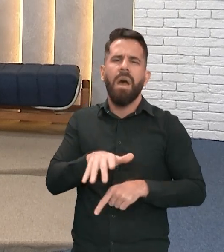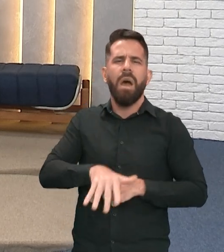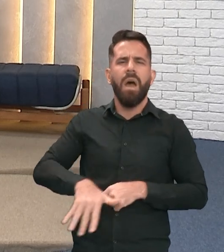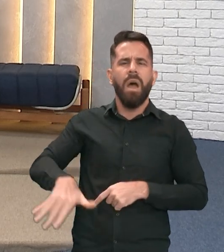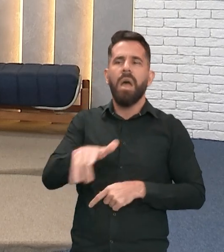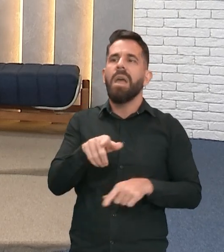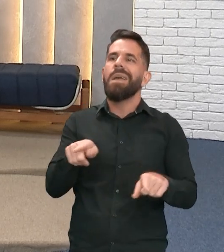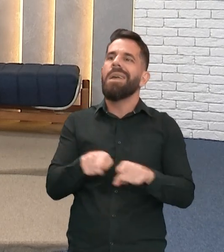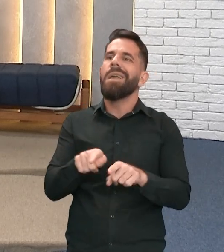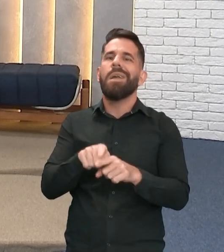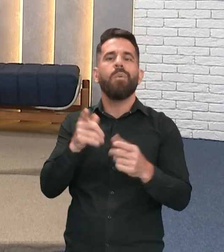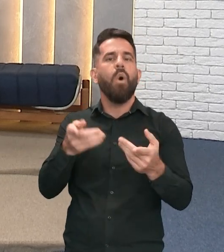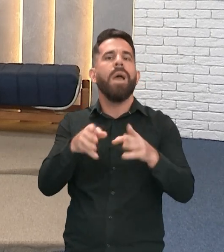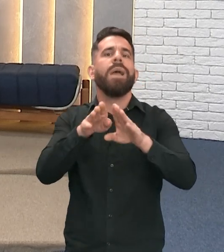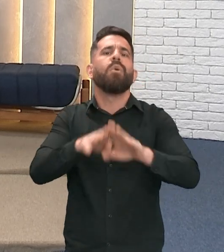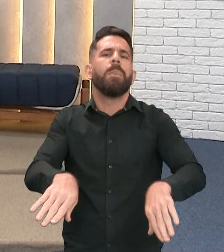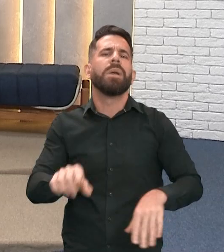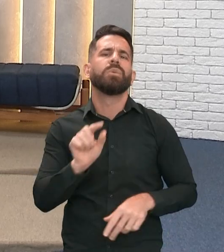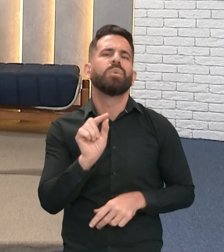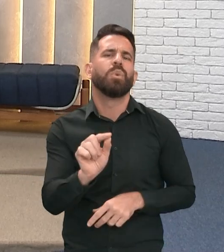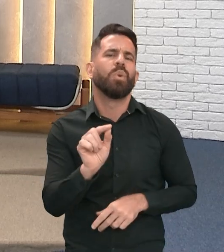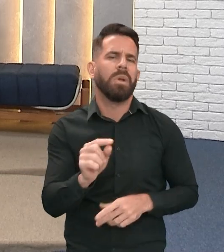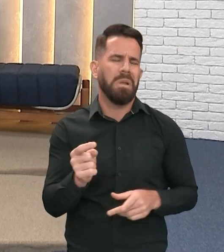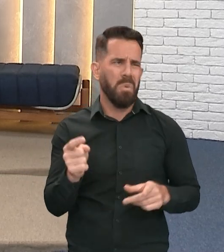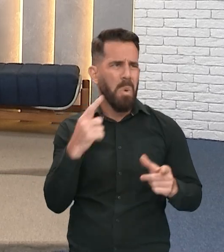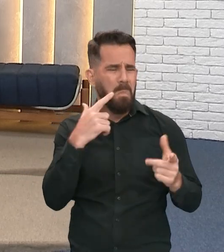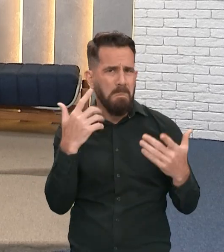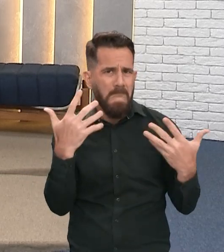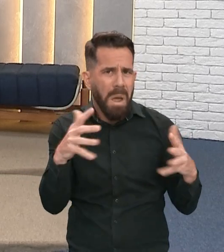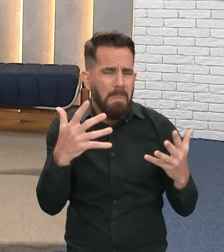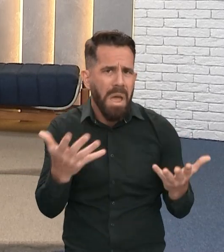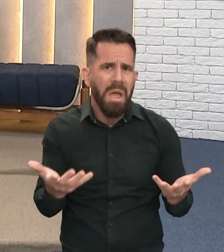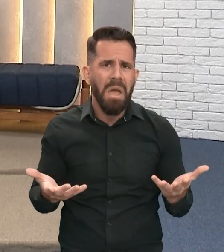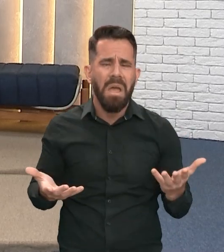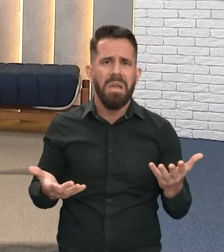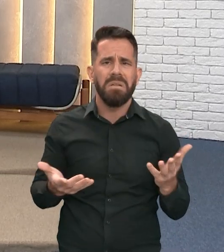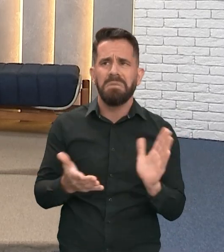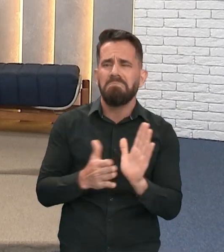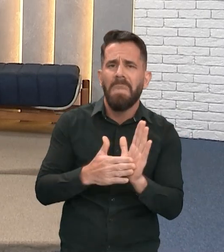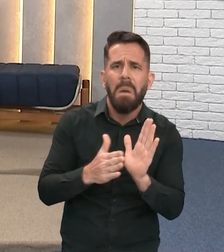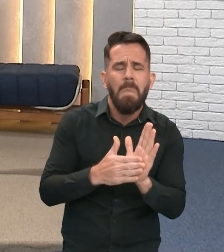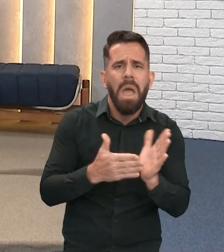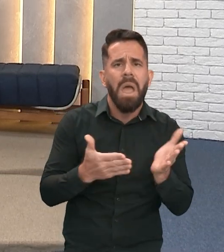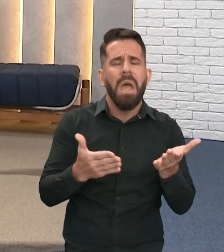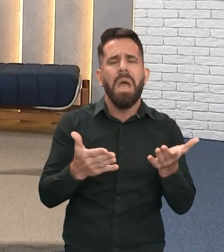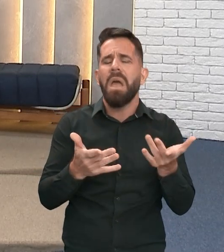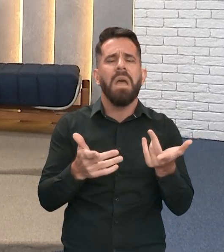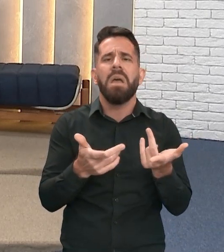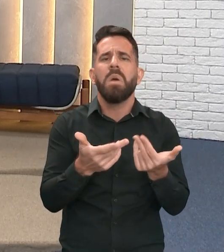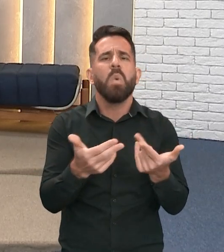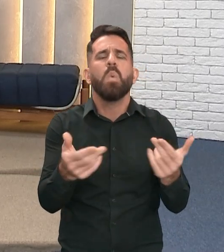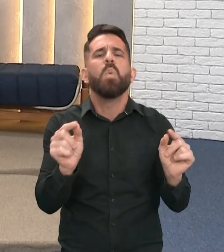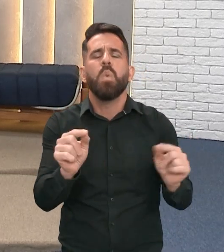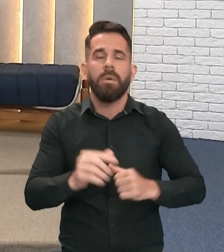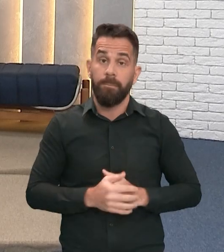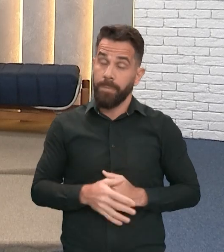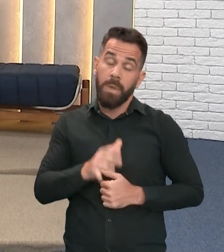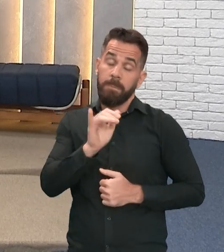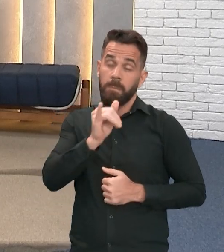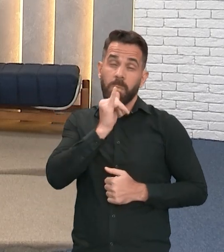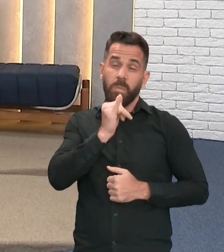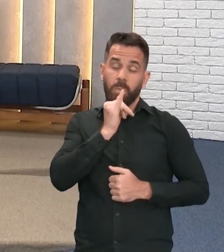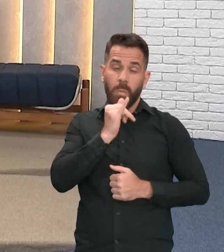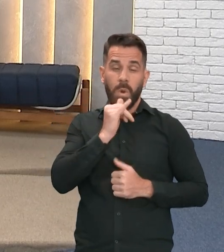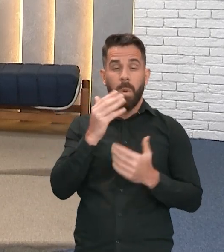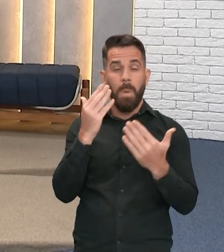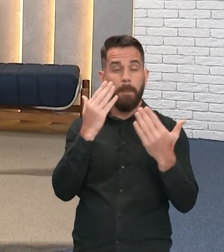seria uma parabenização pelo feito, numeração? Por exemplo, na psicologia... Nossa